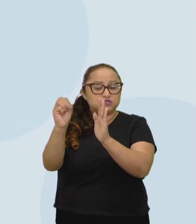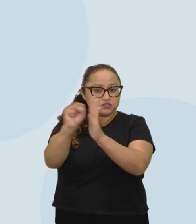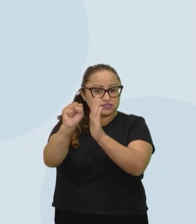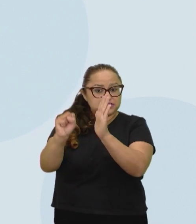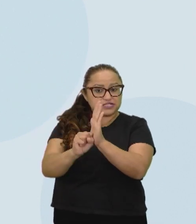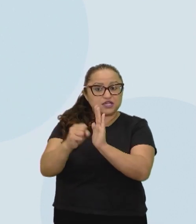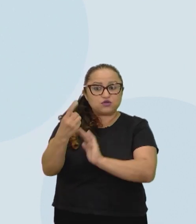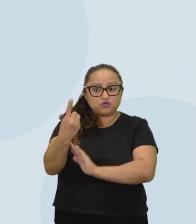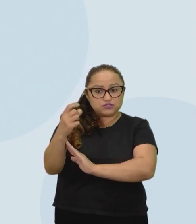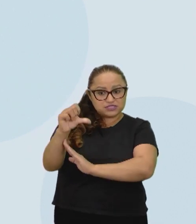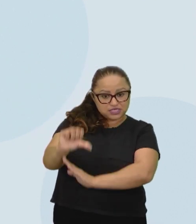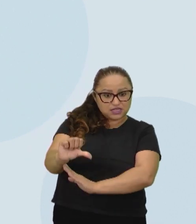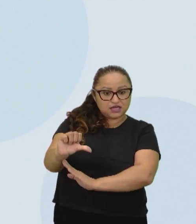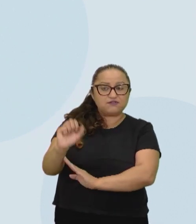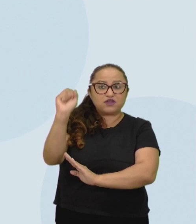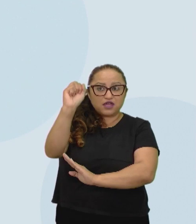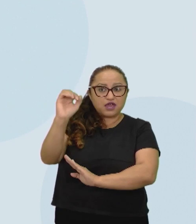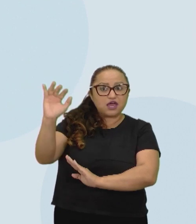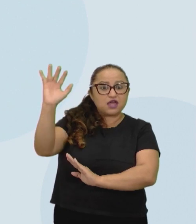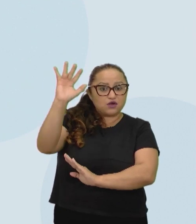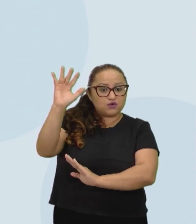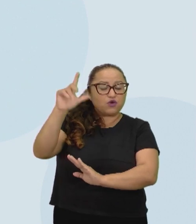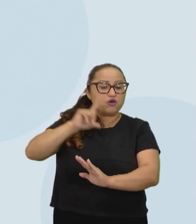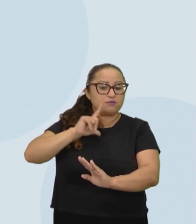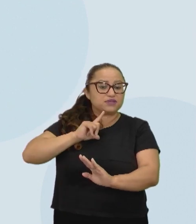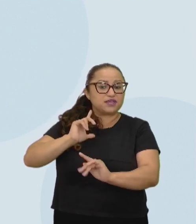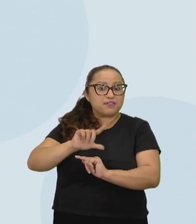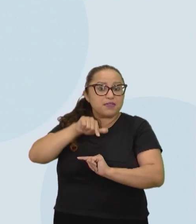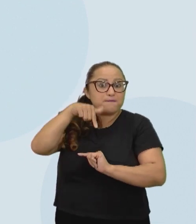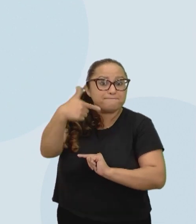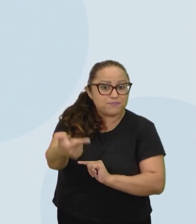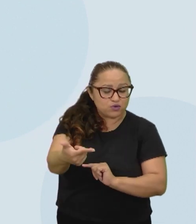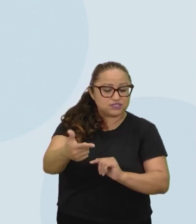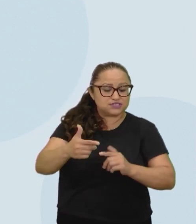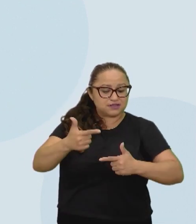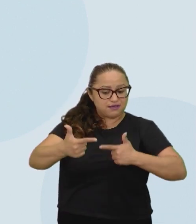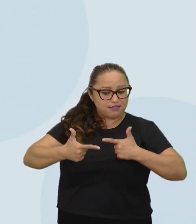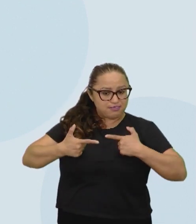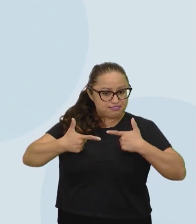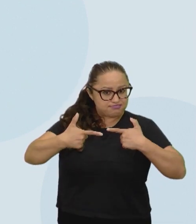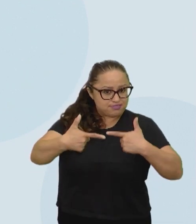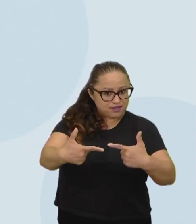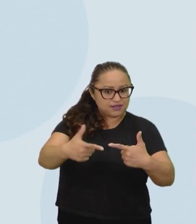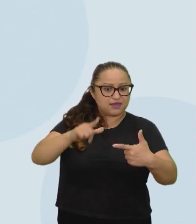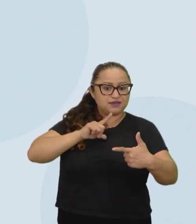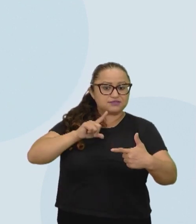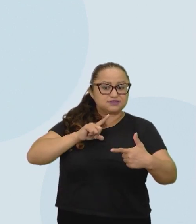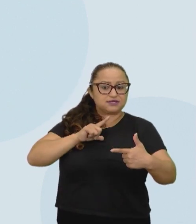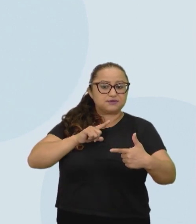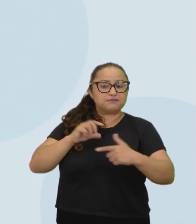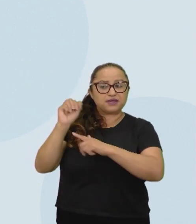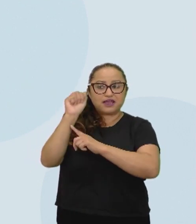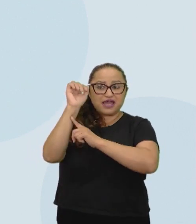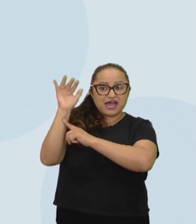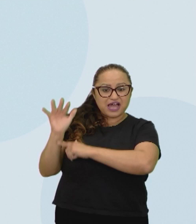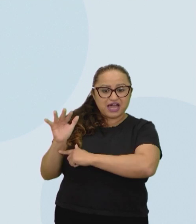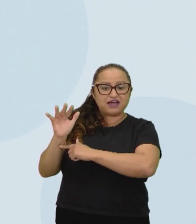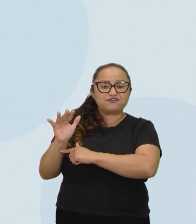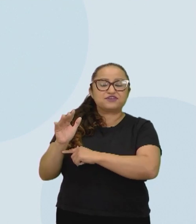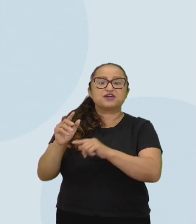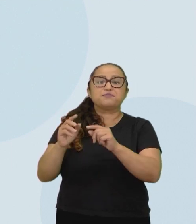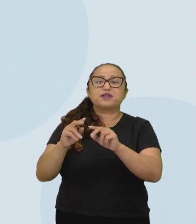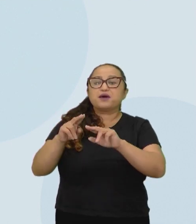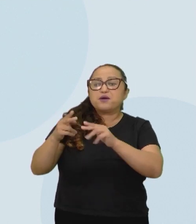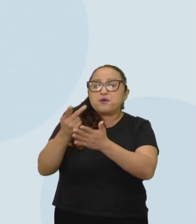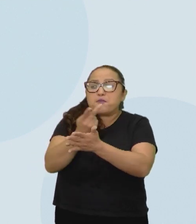a Europa, pós-guerra, ela parte para a África e a Ásia em busca de matéria-prima, mão de